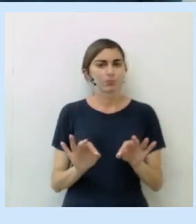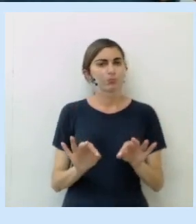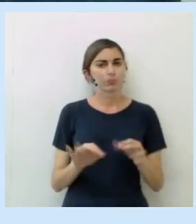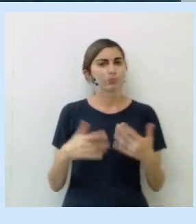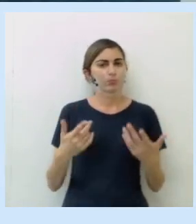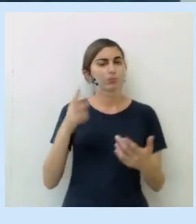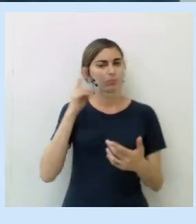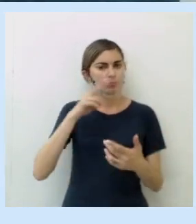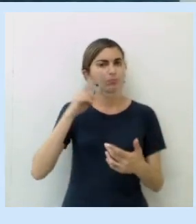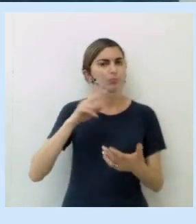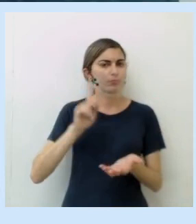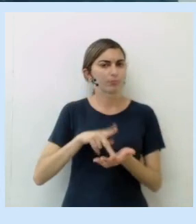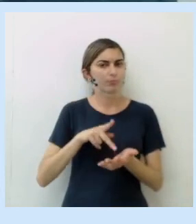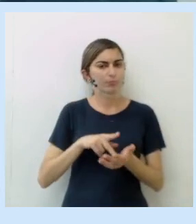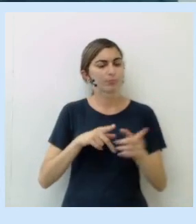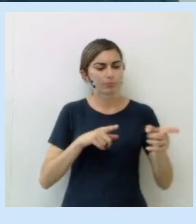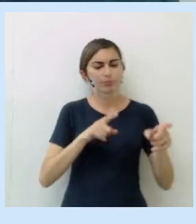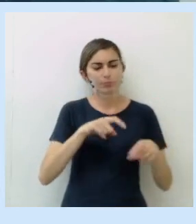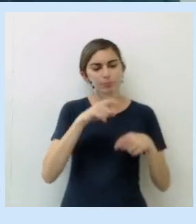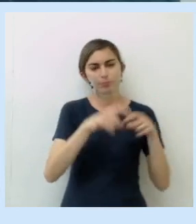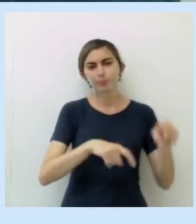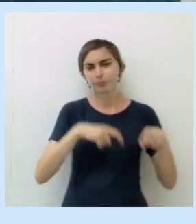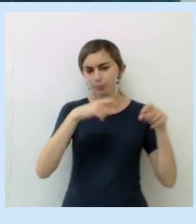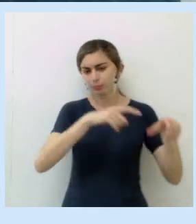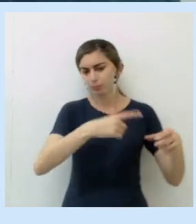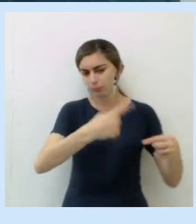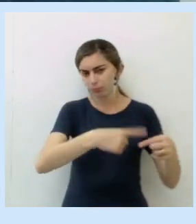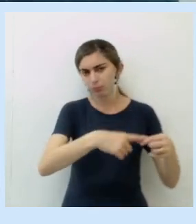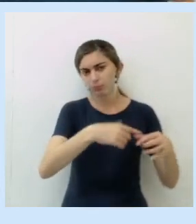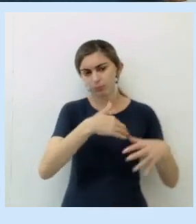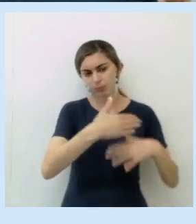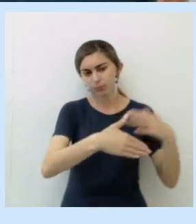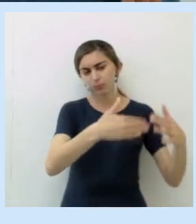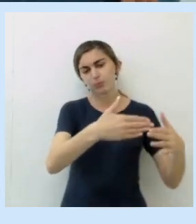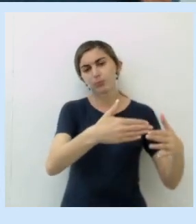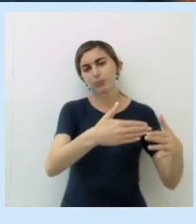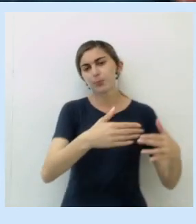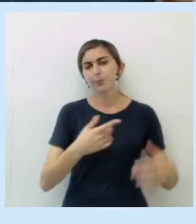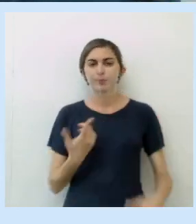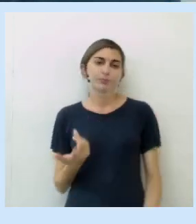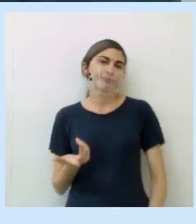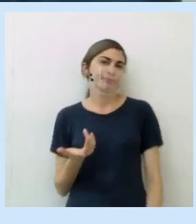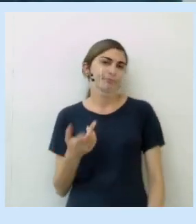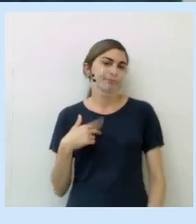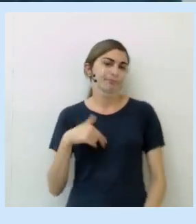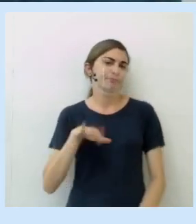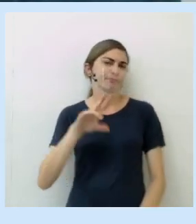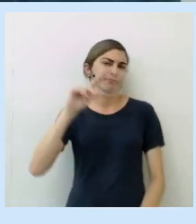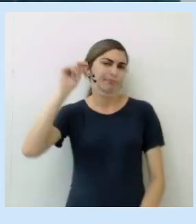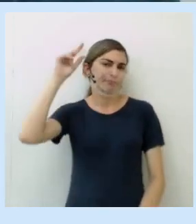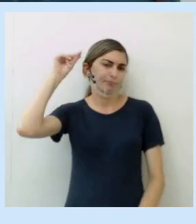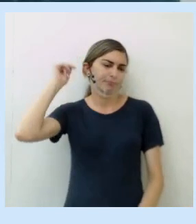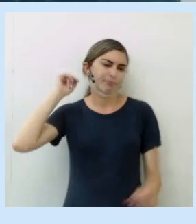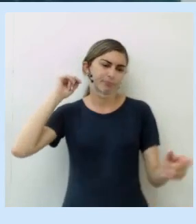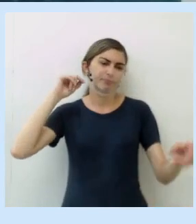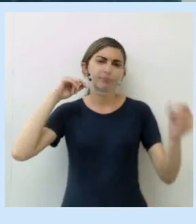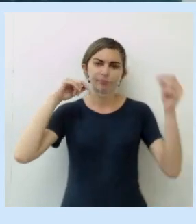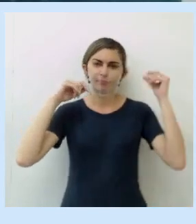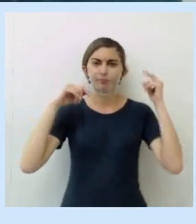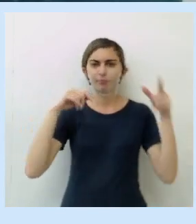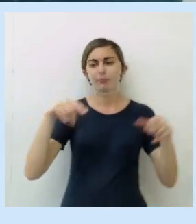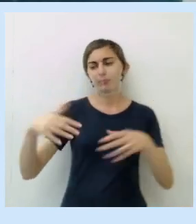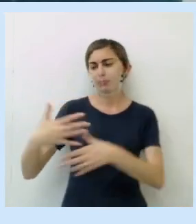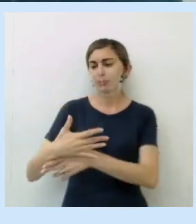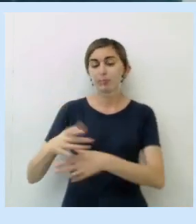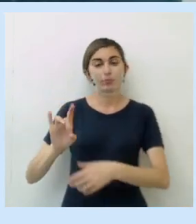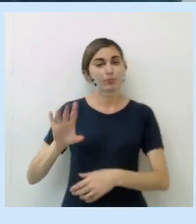historicamente o campo ele procedeu à cidade, ou seja, é bem mais antigo que ela. Então a cidade ela